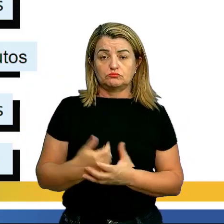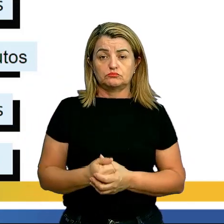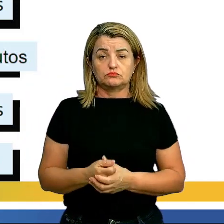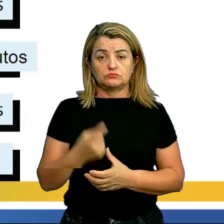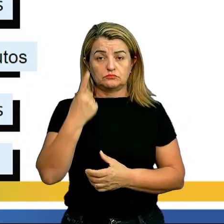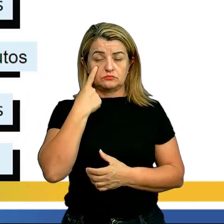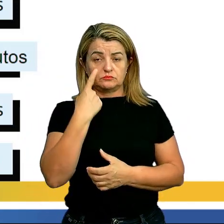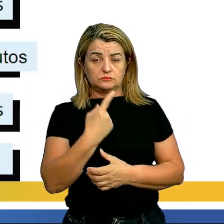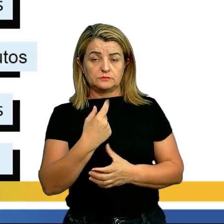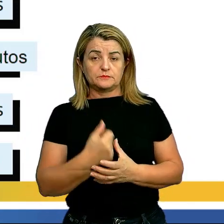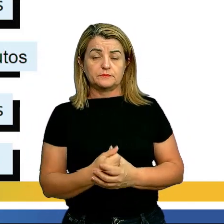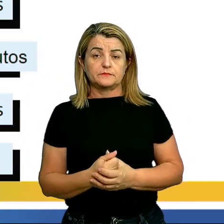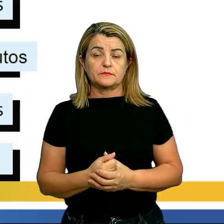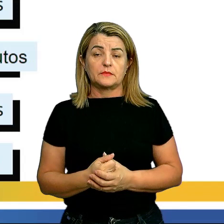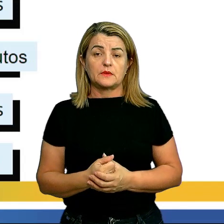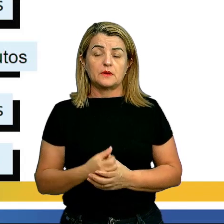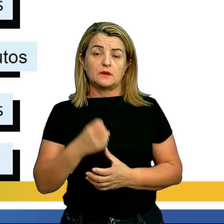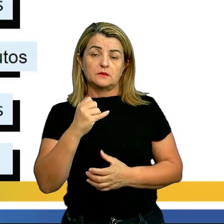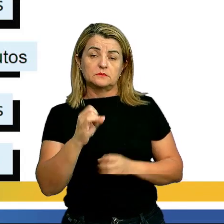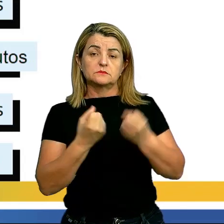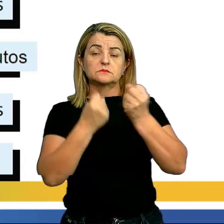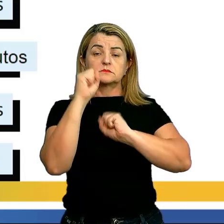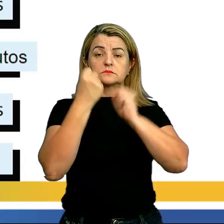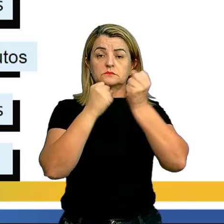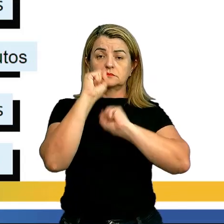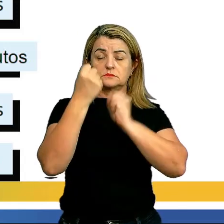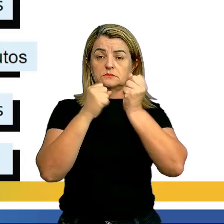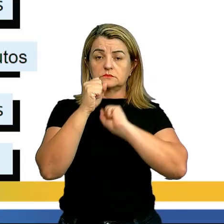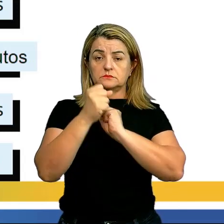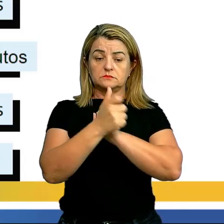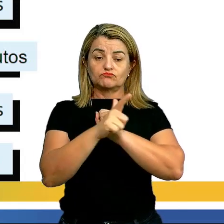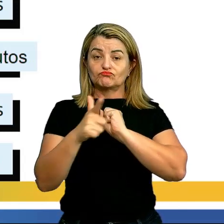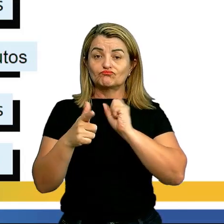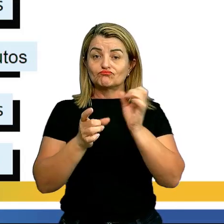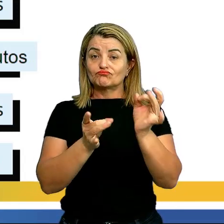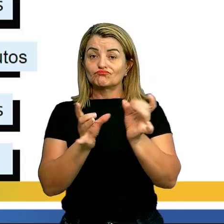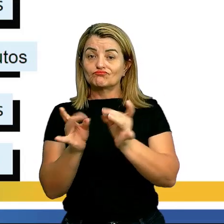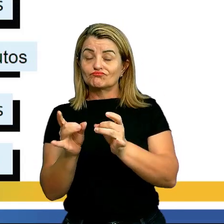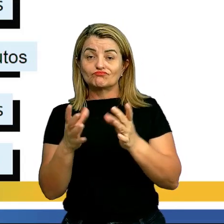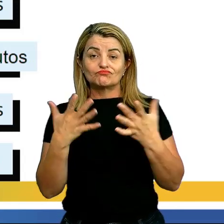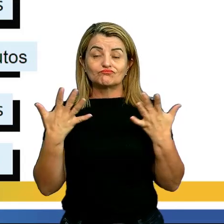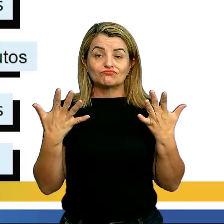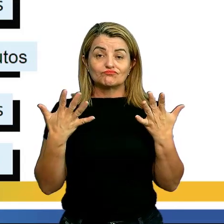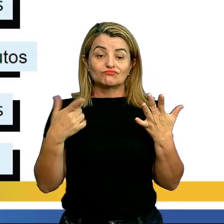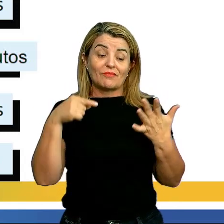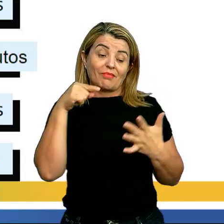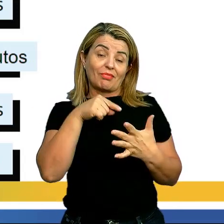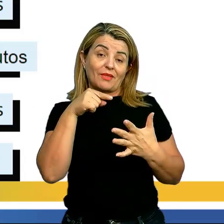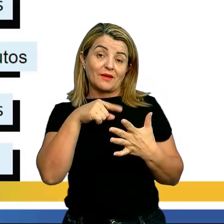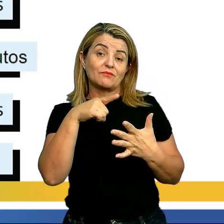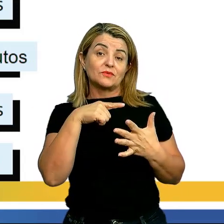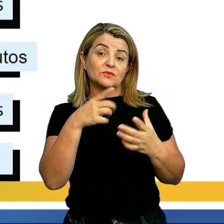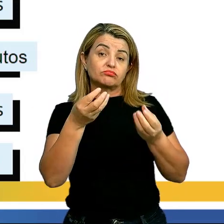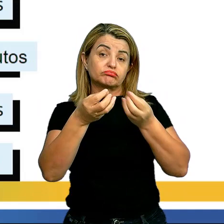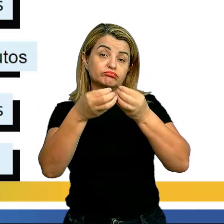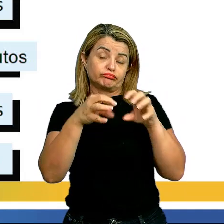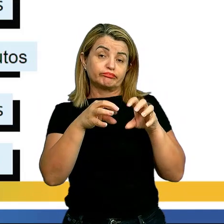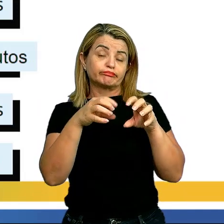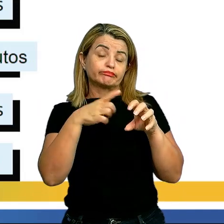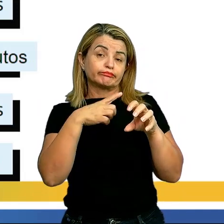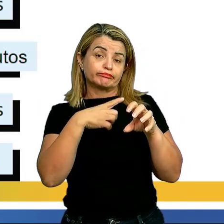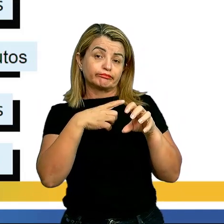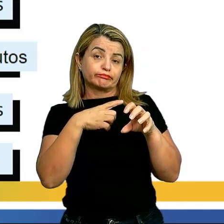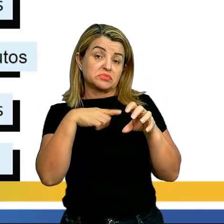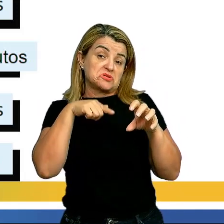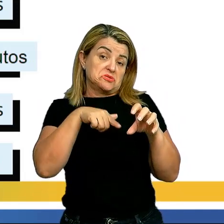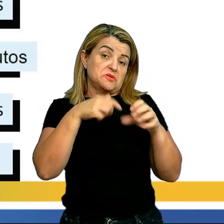Acompanhe a minha linha de raciocínio. Se a fábrica ela não tem para quem vender, ela vai ter um prejuízo. Se a